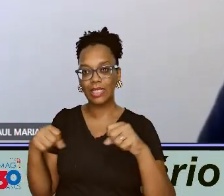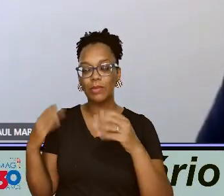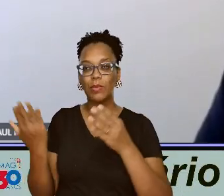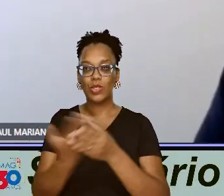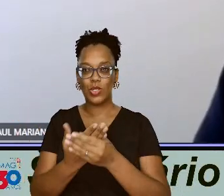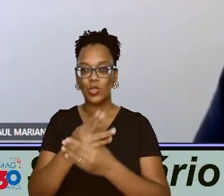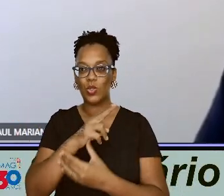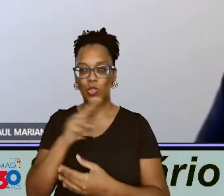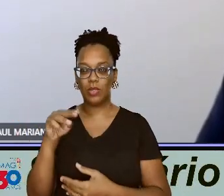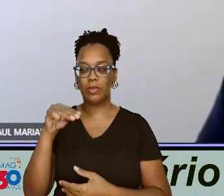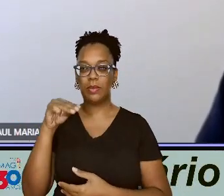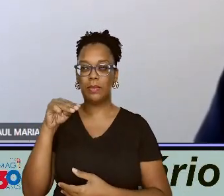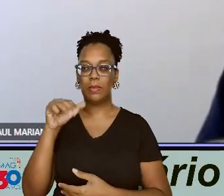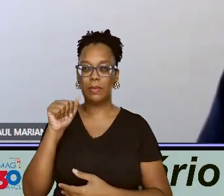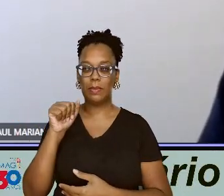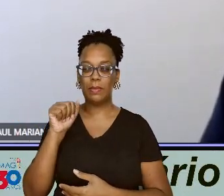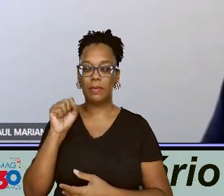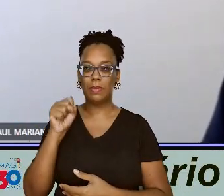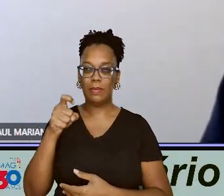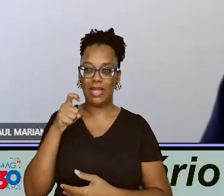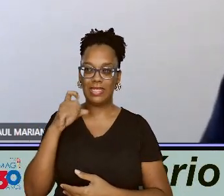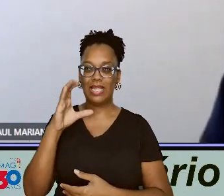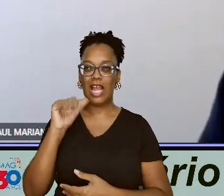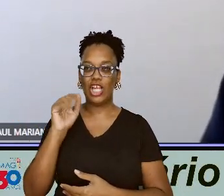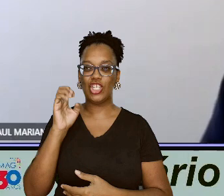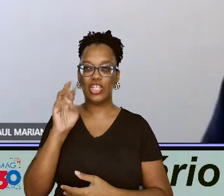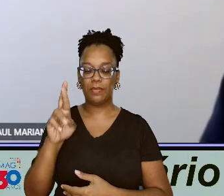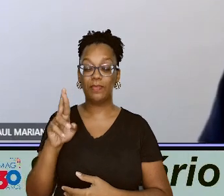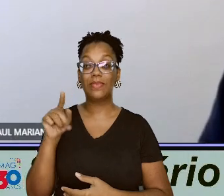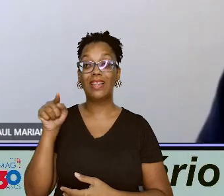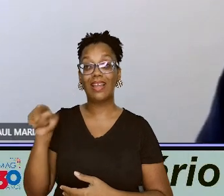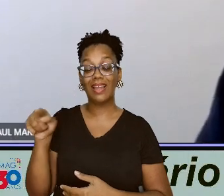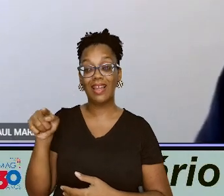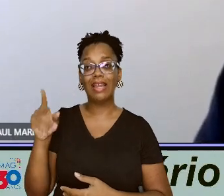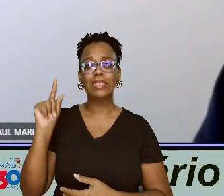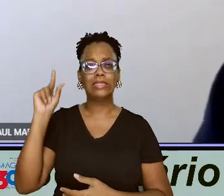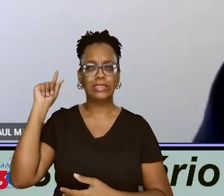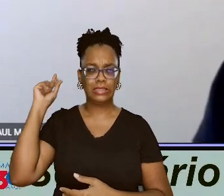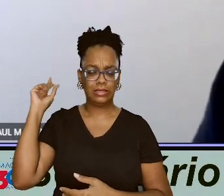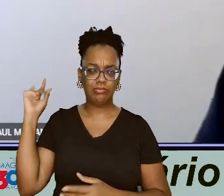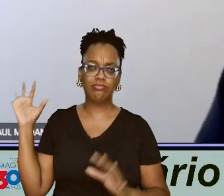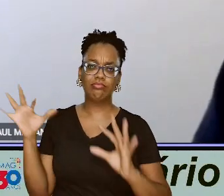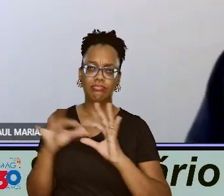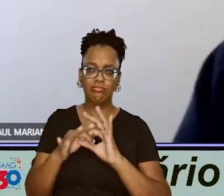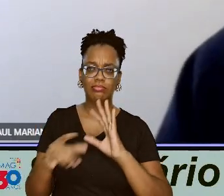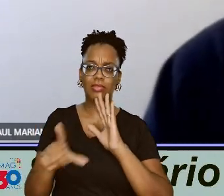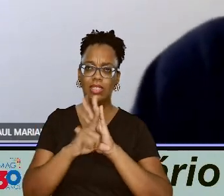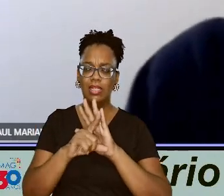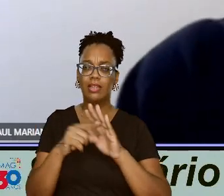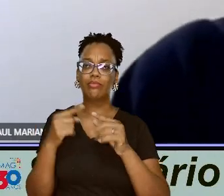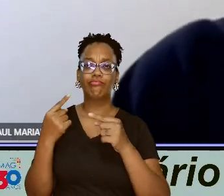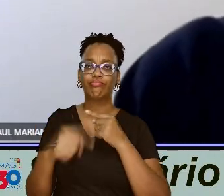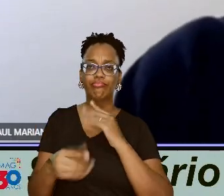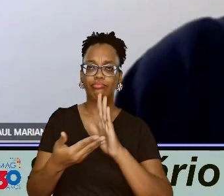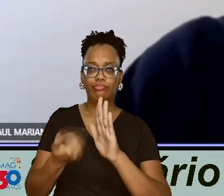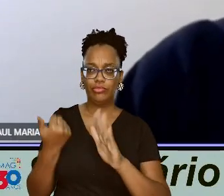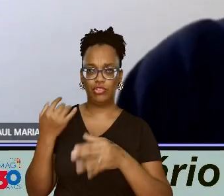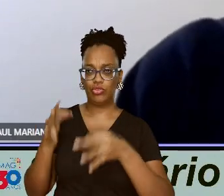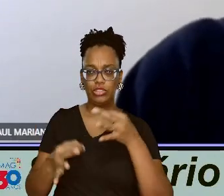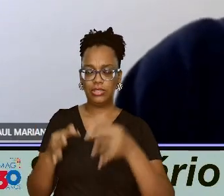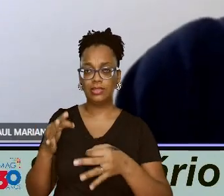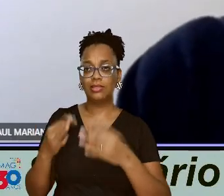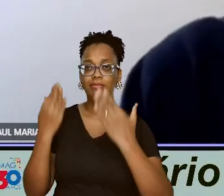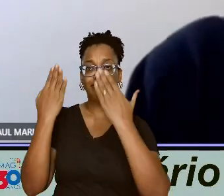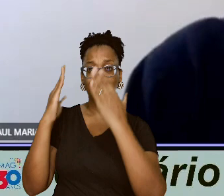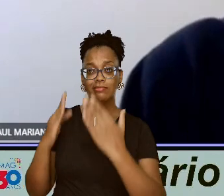de Matos-Caché, esse sistema é um sistema antigo, legado, que ele está sendo desativado na justiça, e os dados que